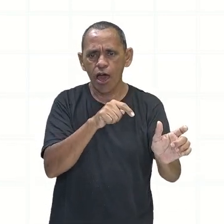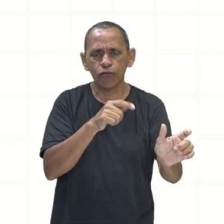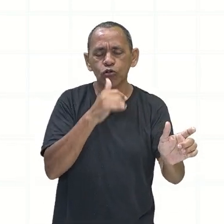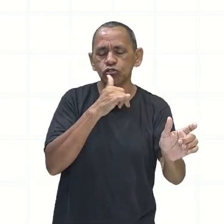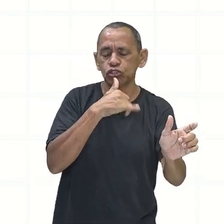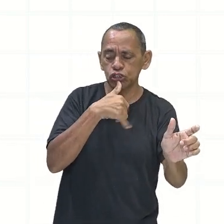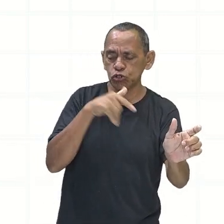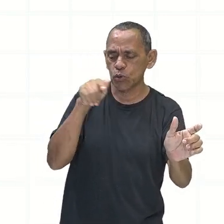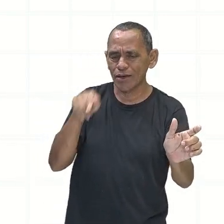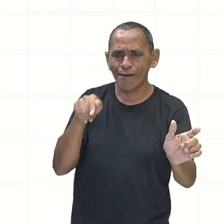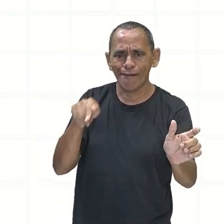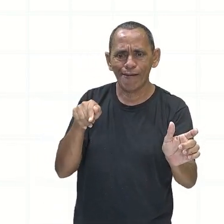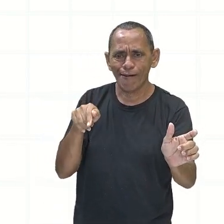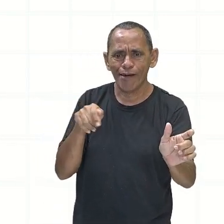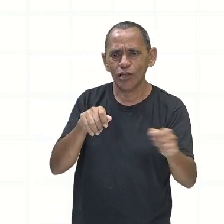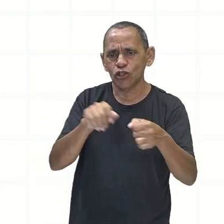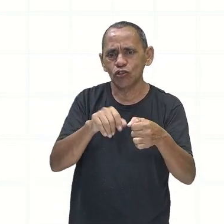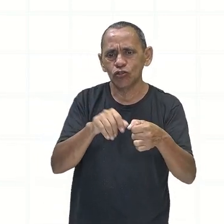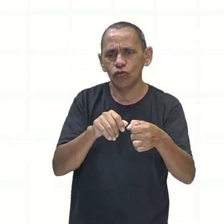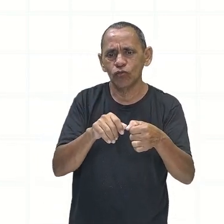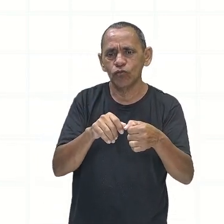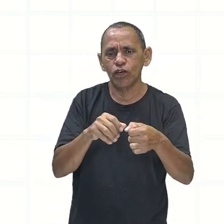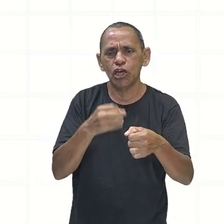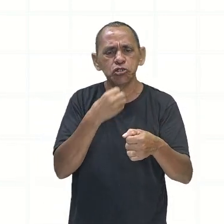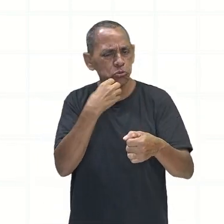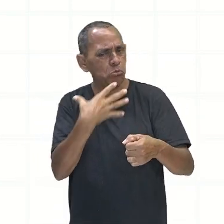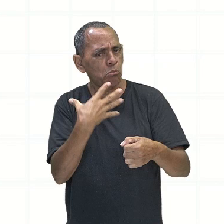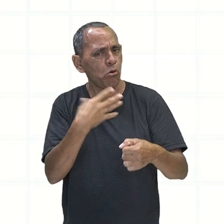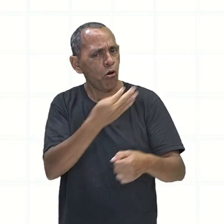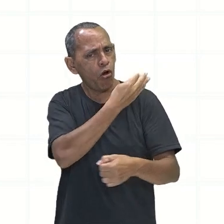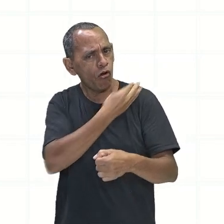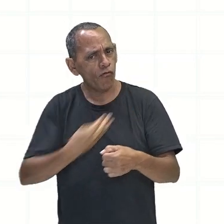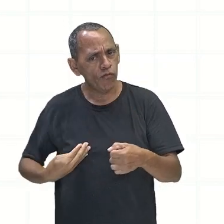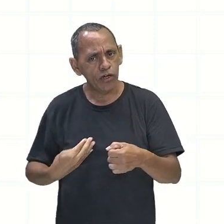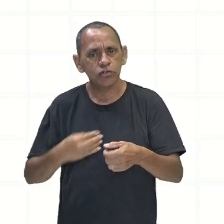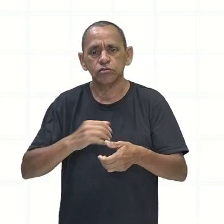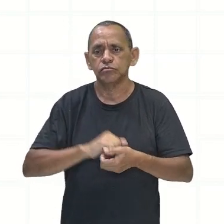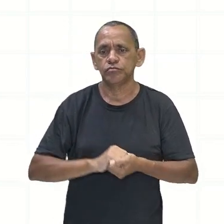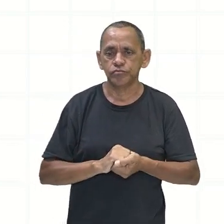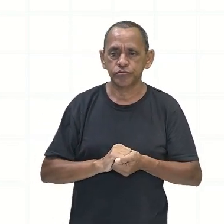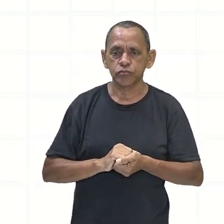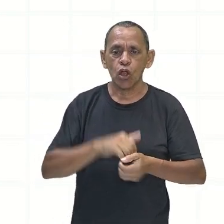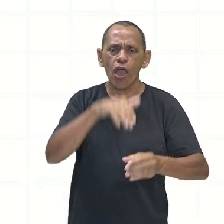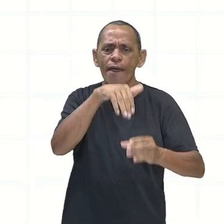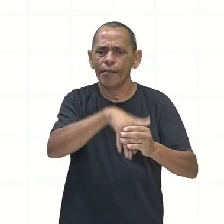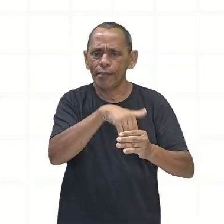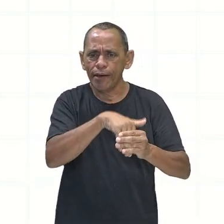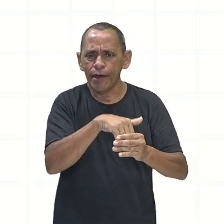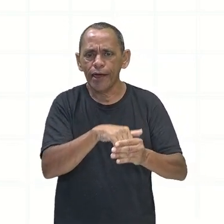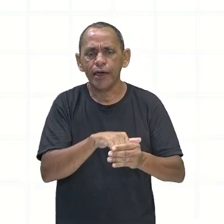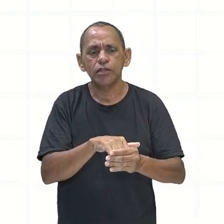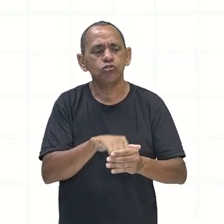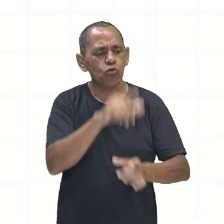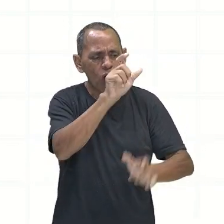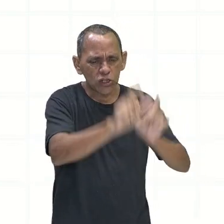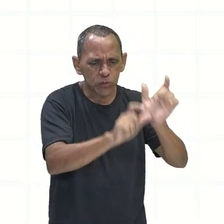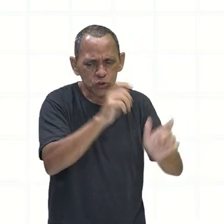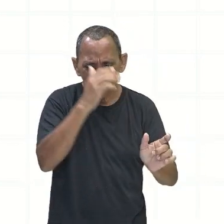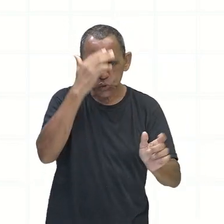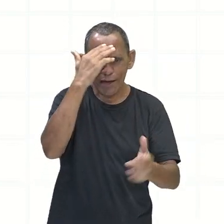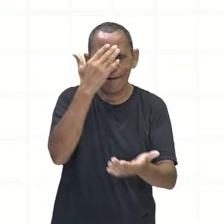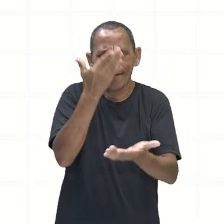ali ficaram decepcionadas, desapontadas com um governo que foi eleito, né? Que as pessoas votaram, acreditaram nele,